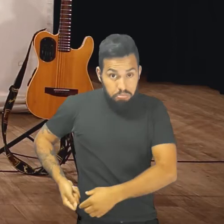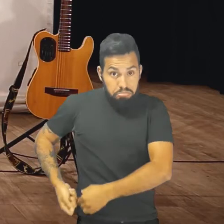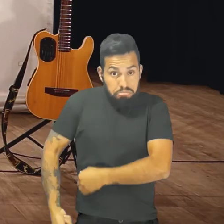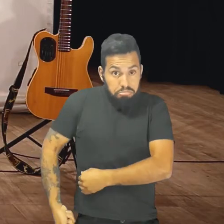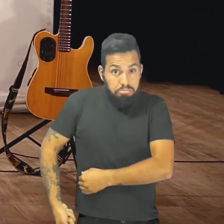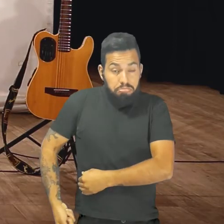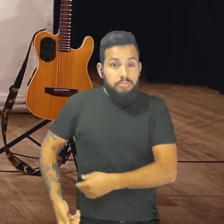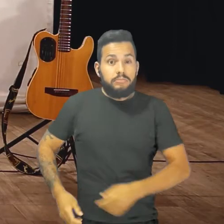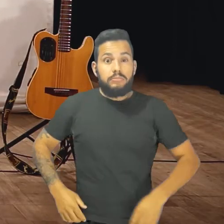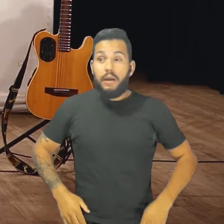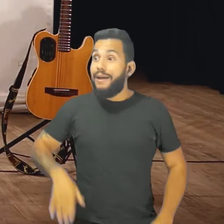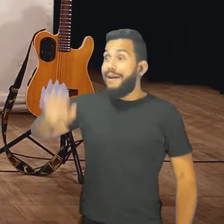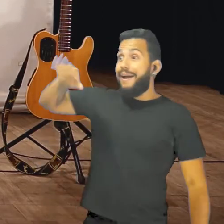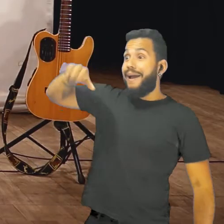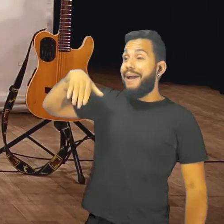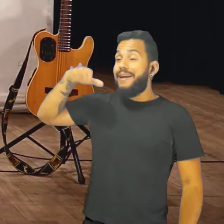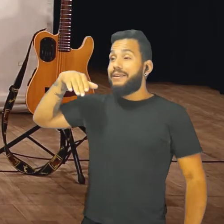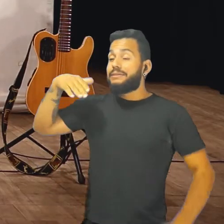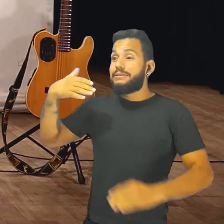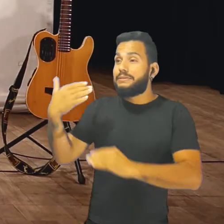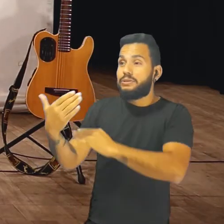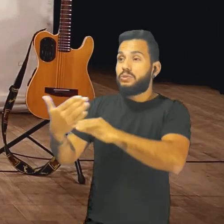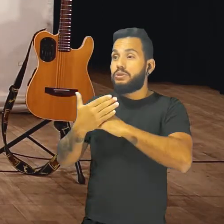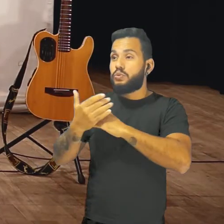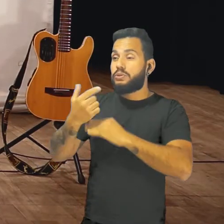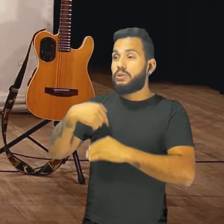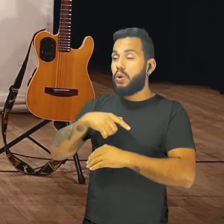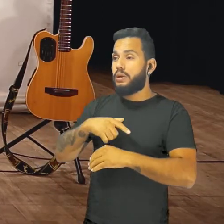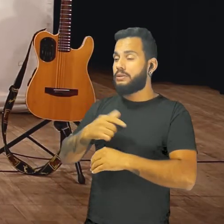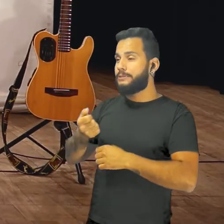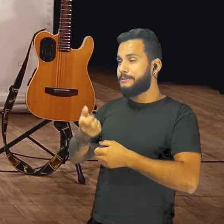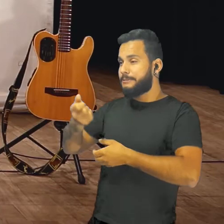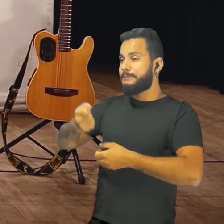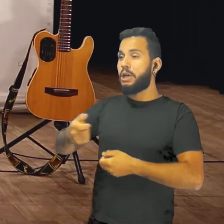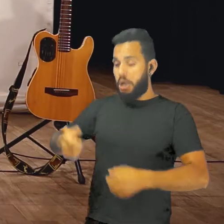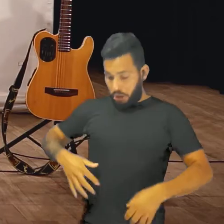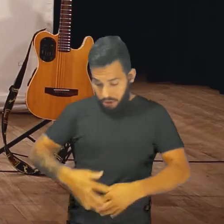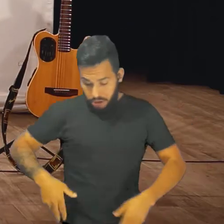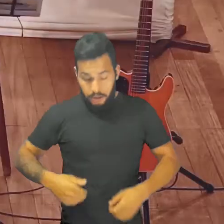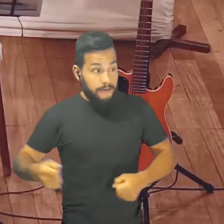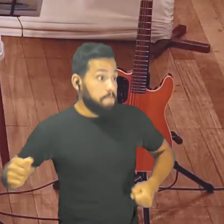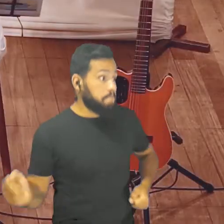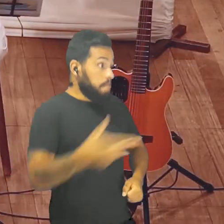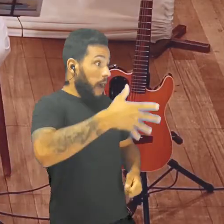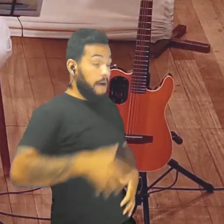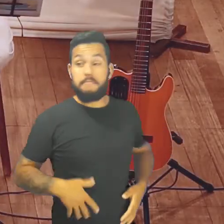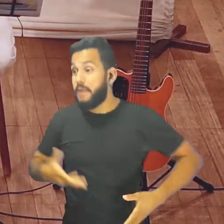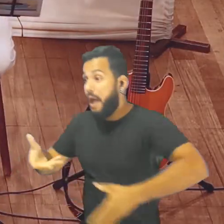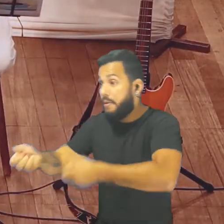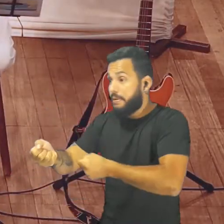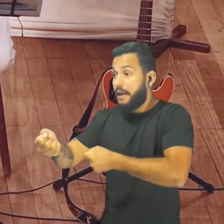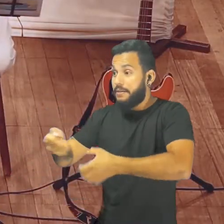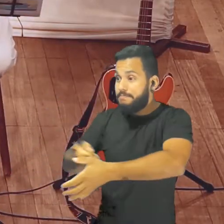senhor, nos ajuda a atracar? Joga o seu cordão que a gente segura. Lá, lá, lá, lá, lá,